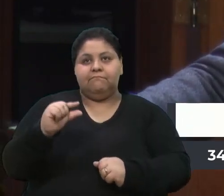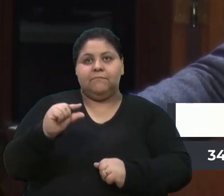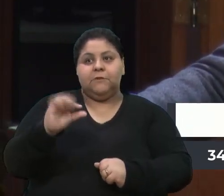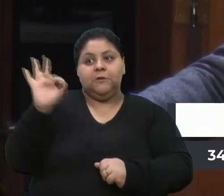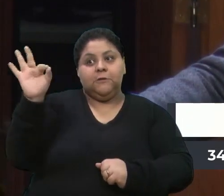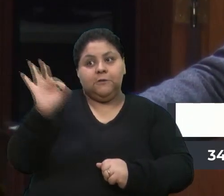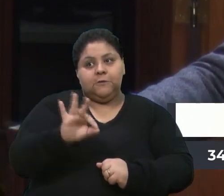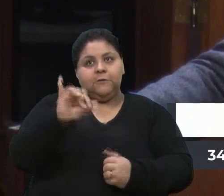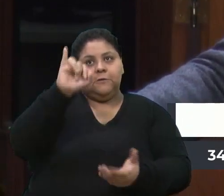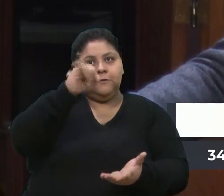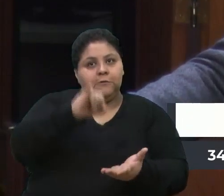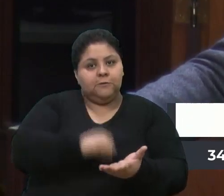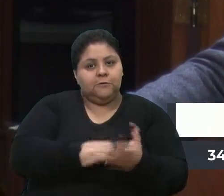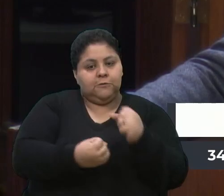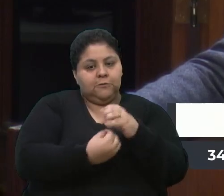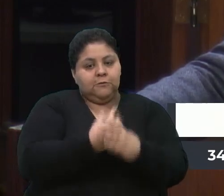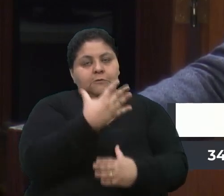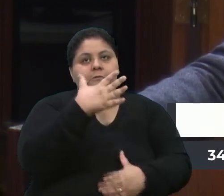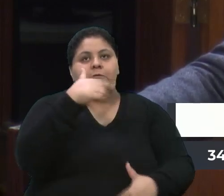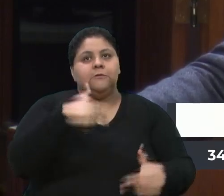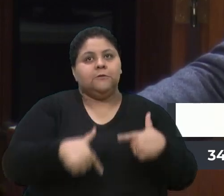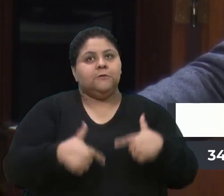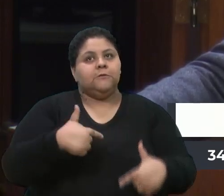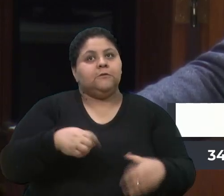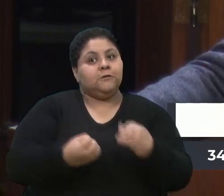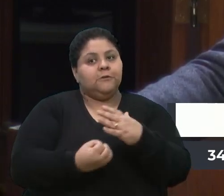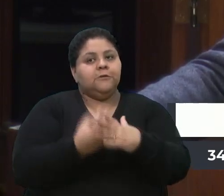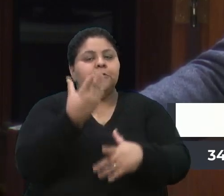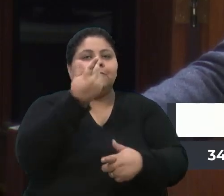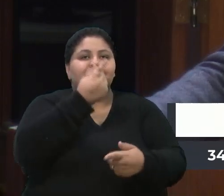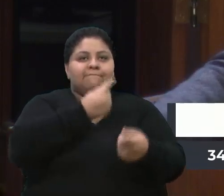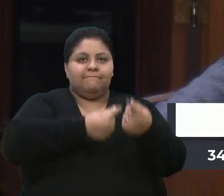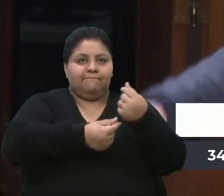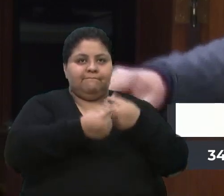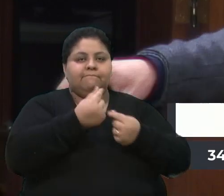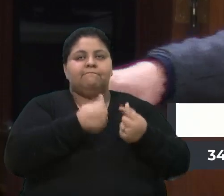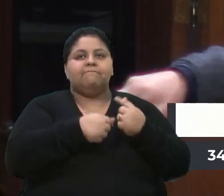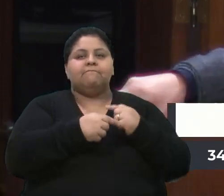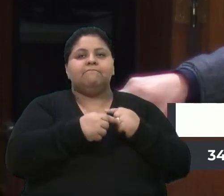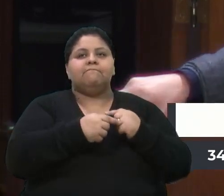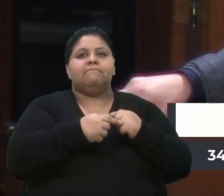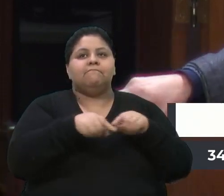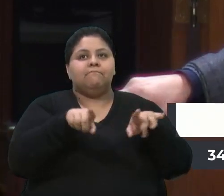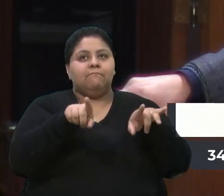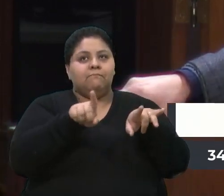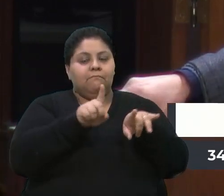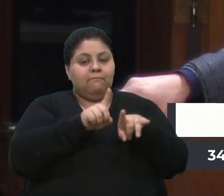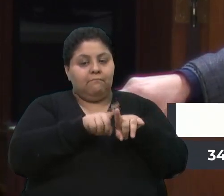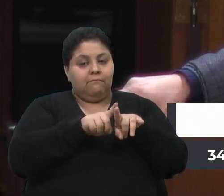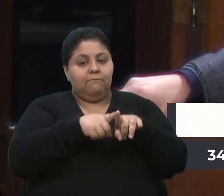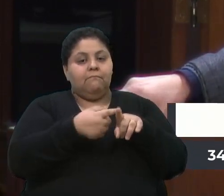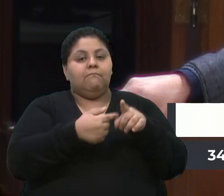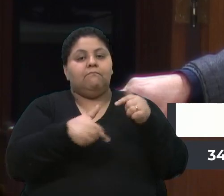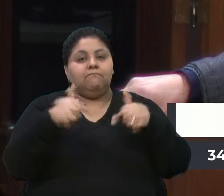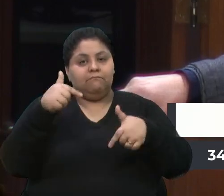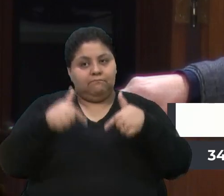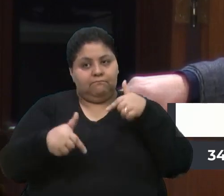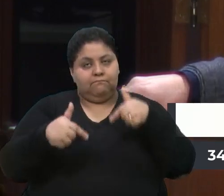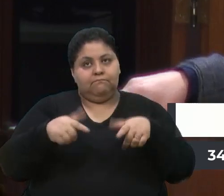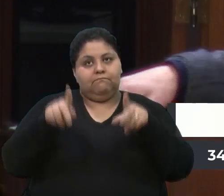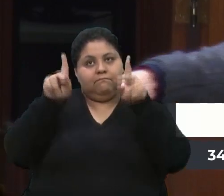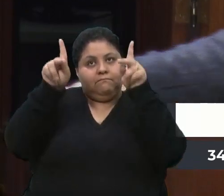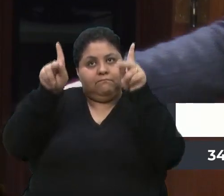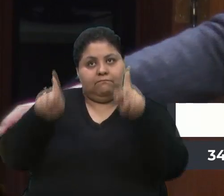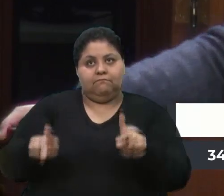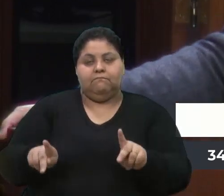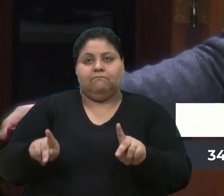temos que gerar emprego, temos que gerar economia, porque emprego é pessoas que não estão